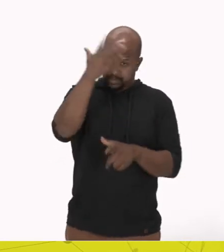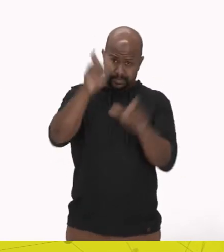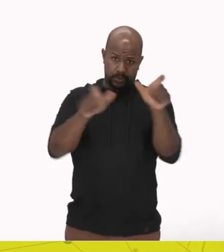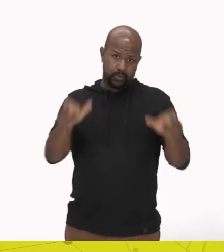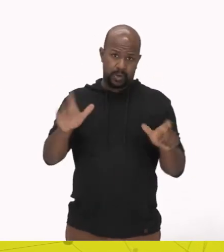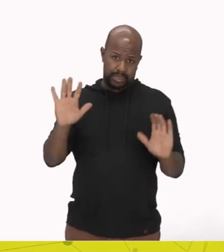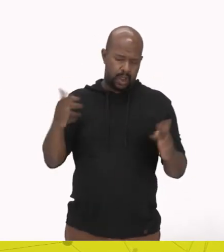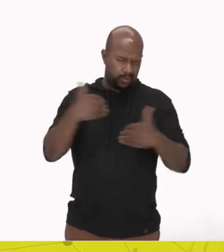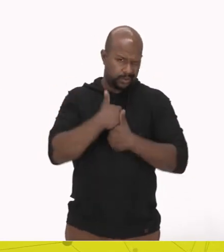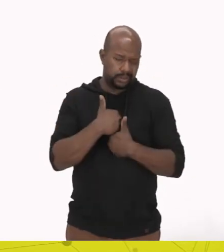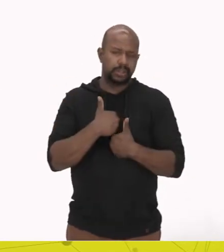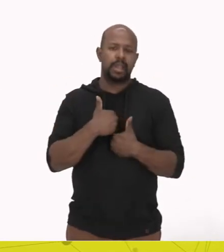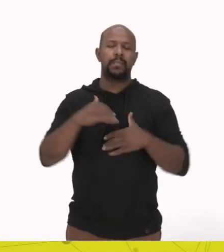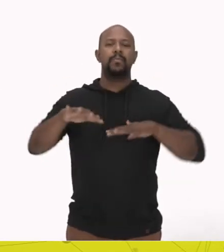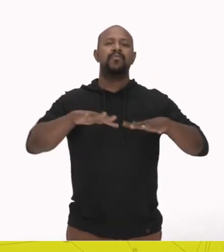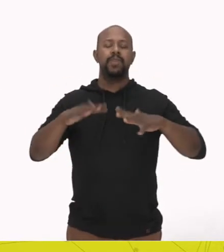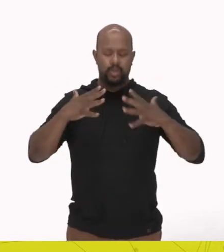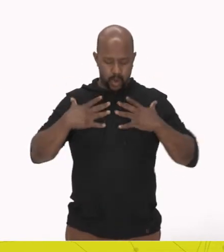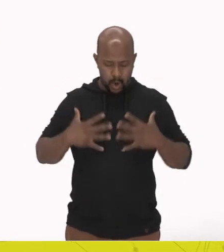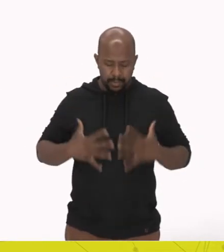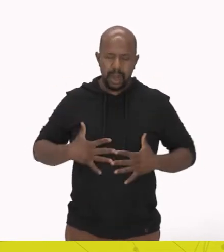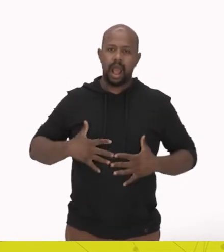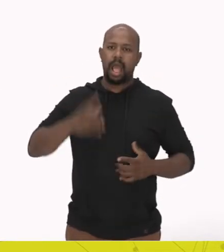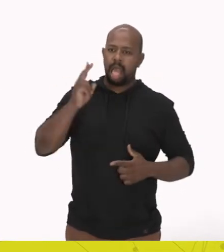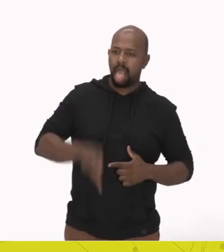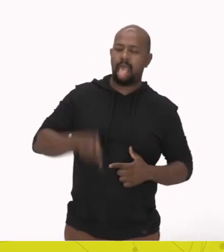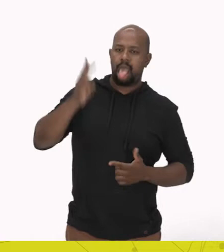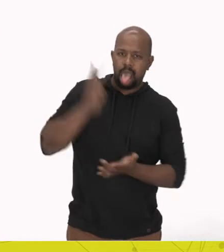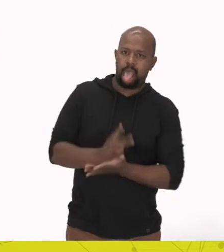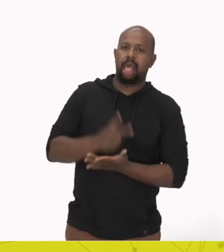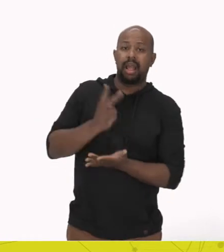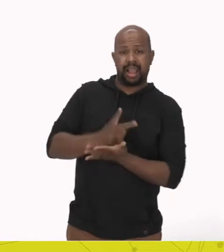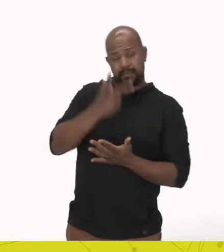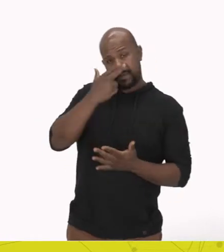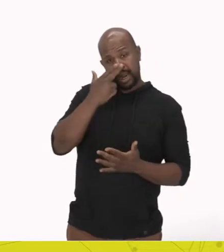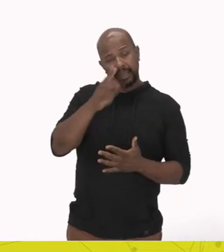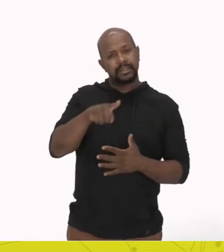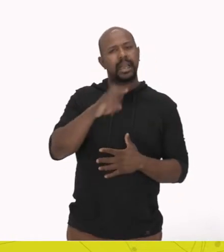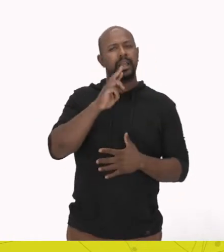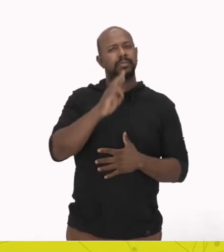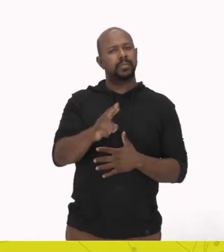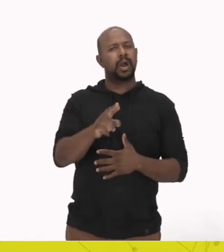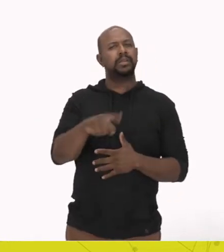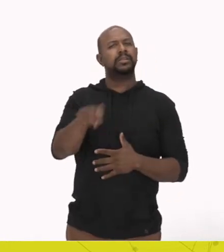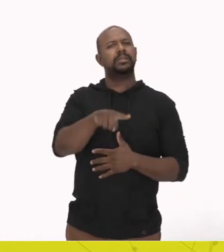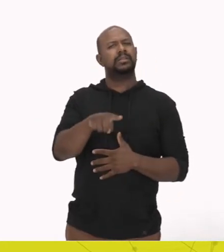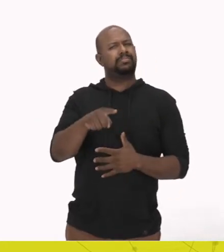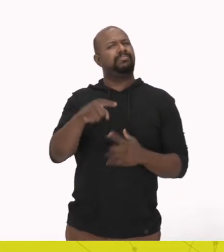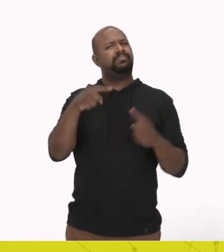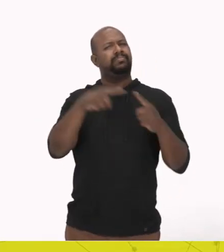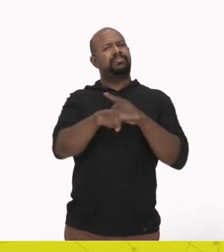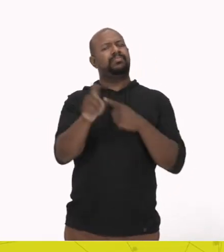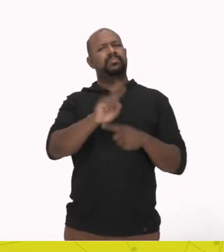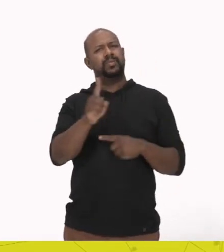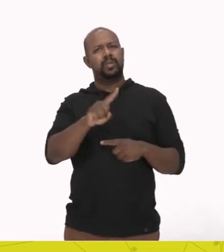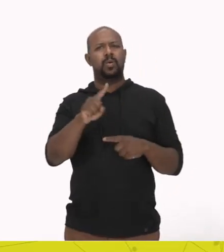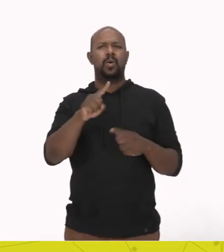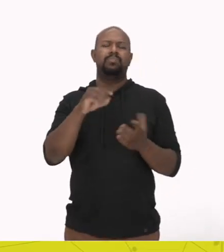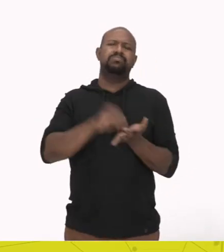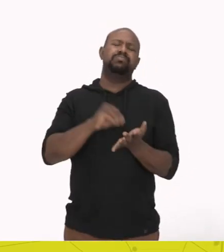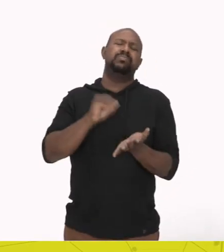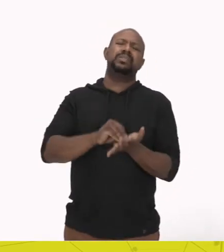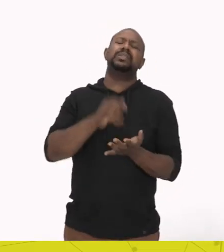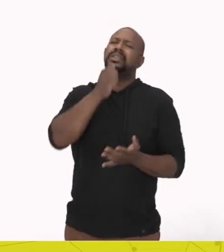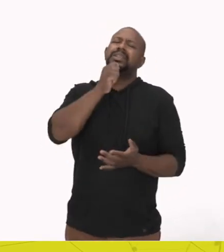no caso das pessoas autistas. Movimentos corporais repetitivos que parecem respostas consideradas